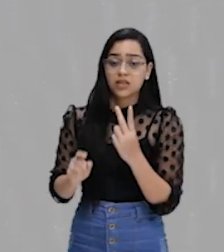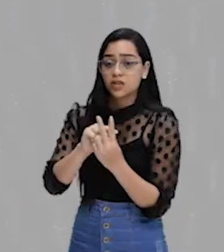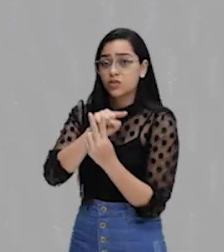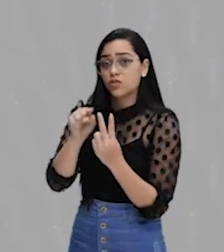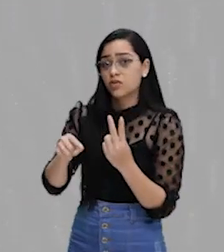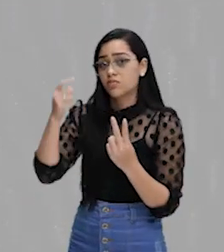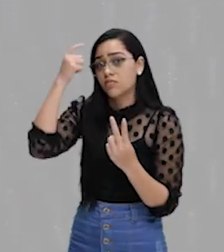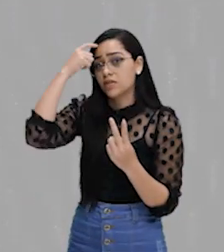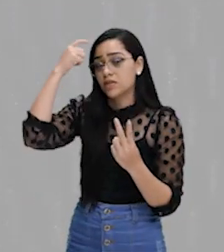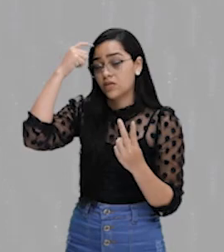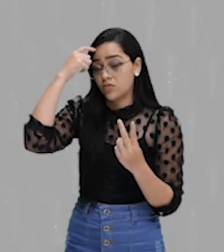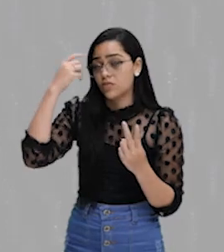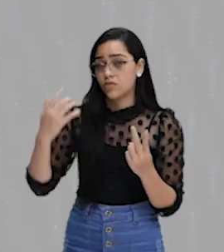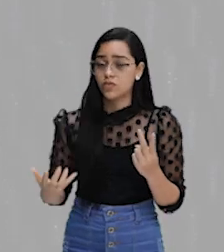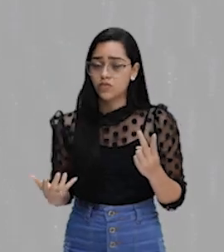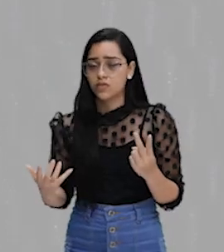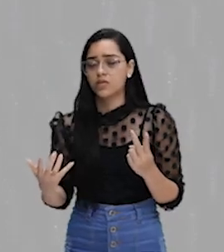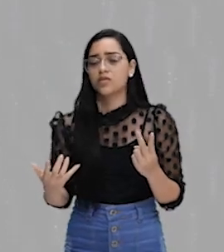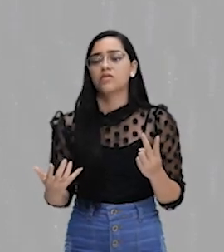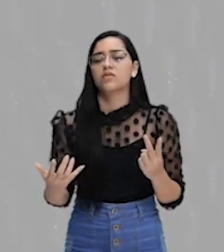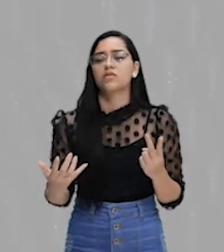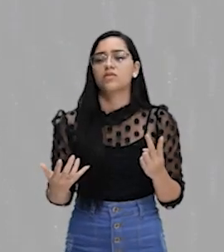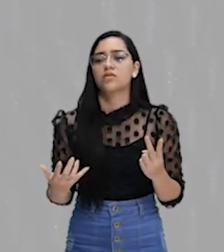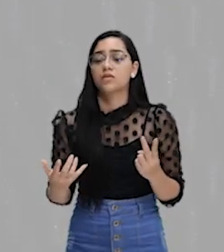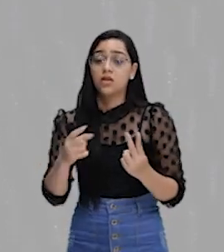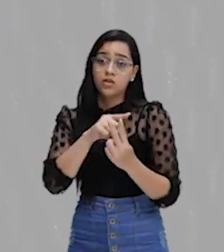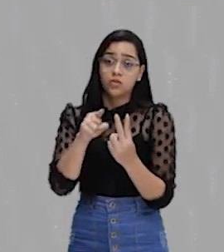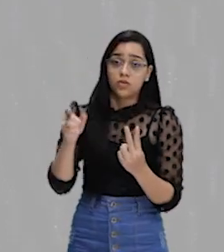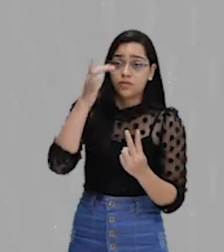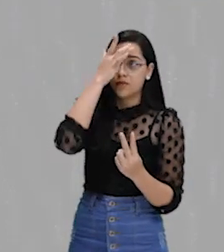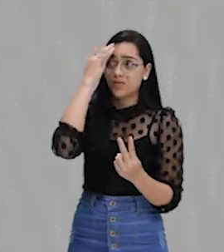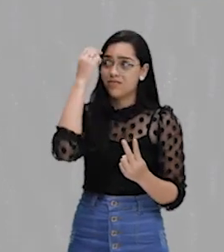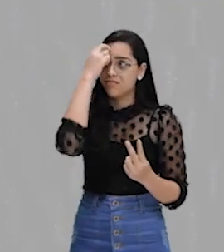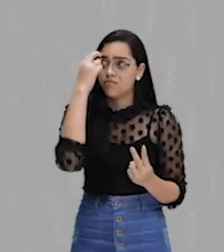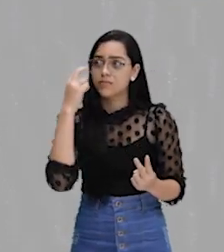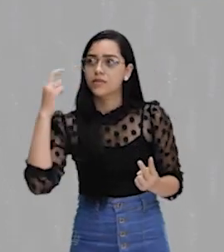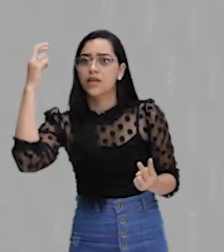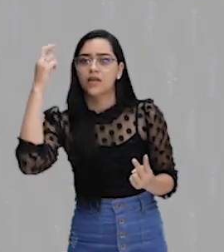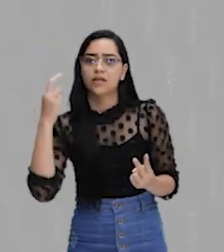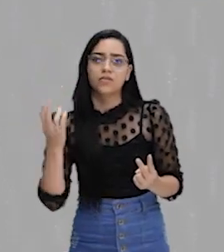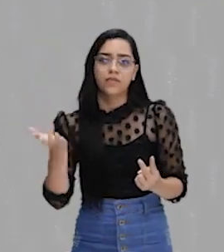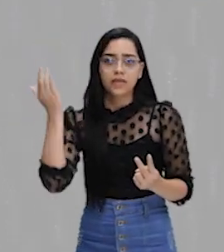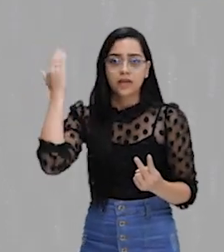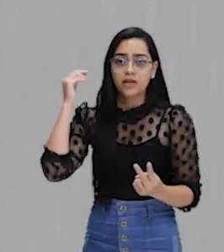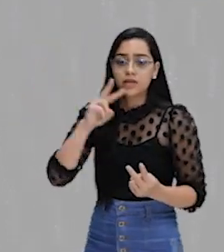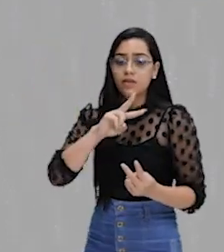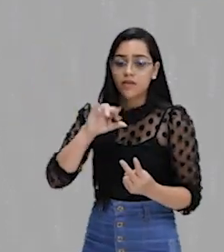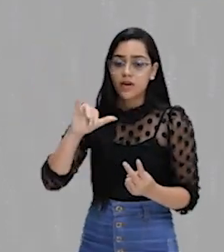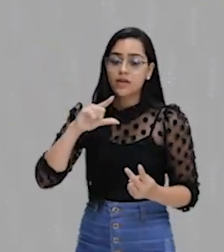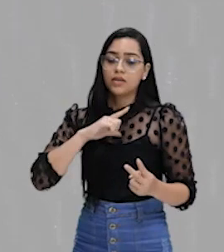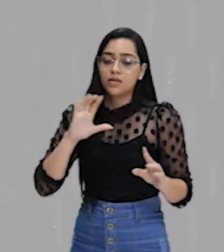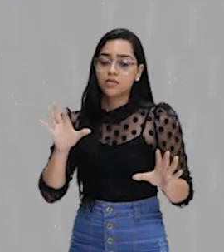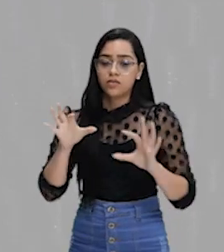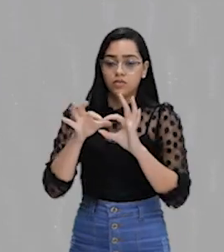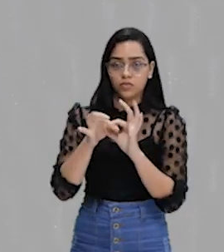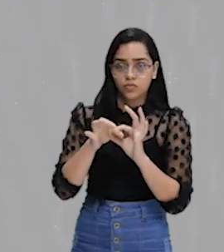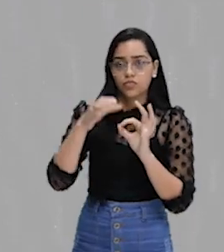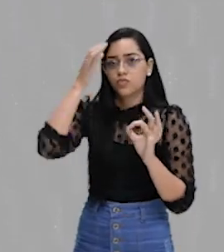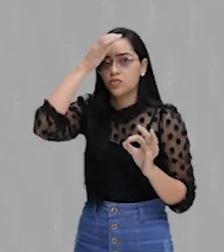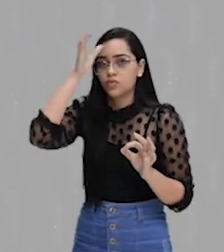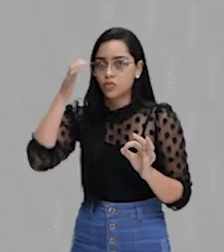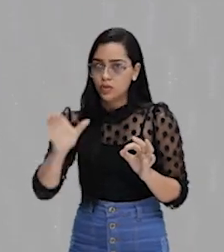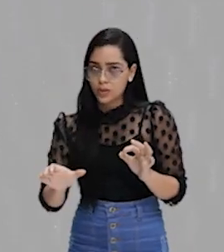pensadores renascentistas, dois intelectuais que irão participar do Renascimento